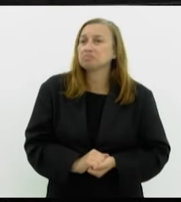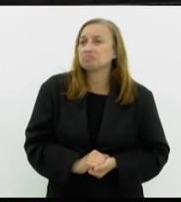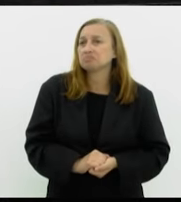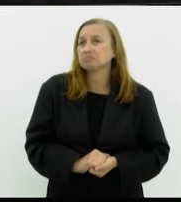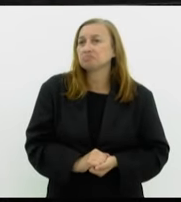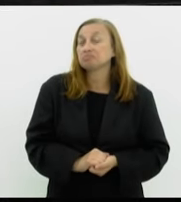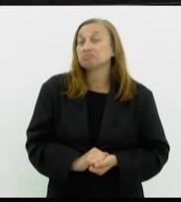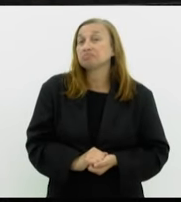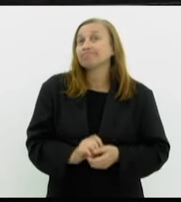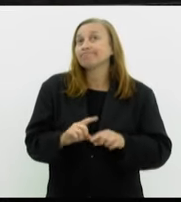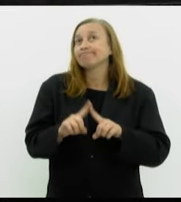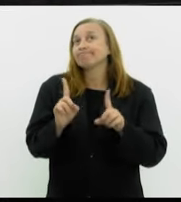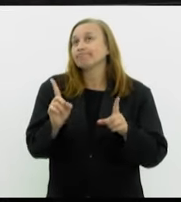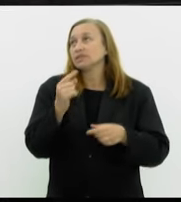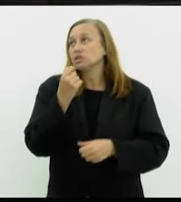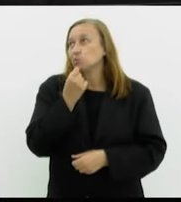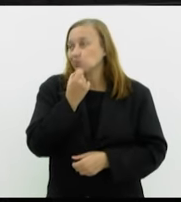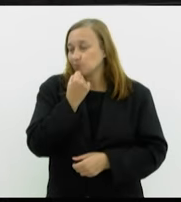Mas